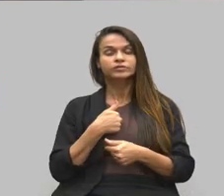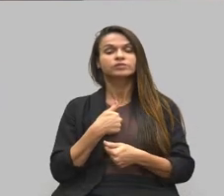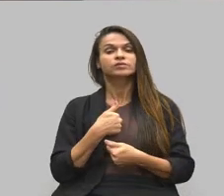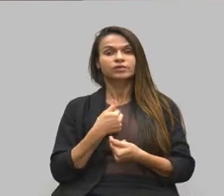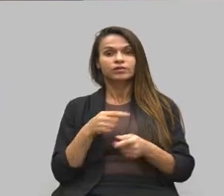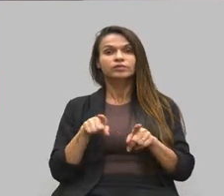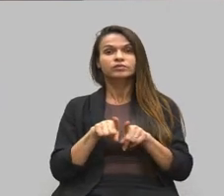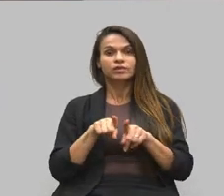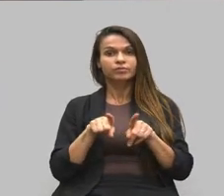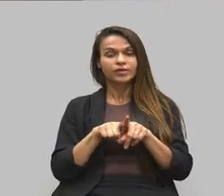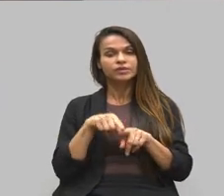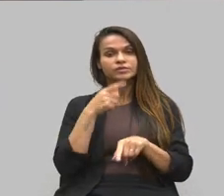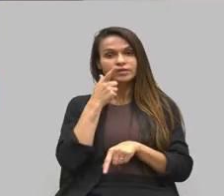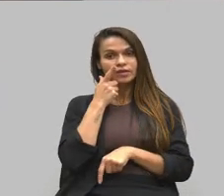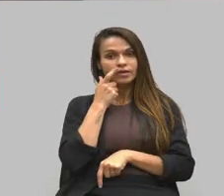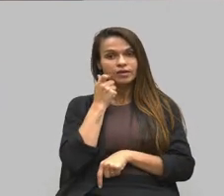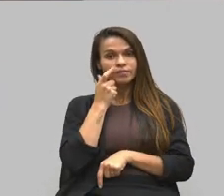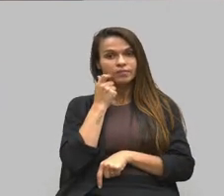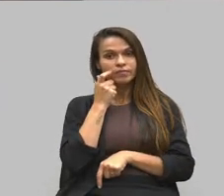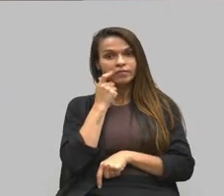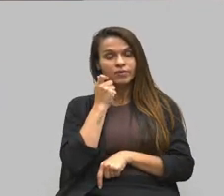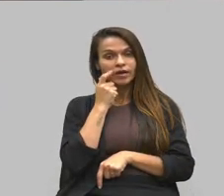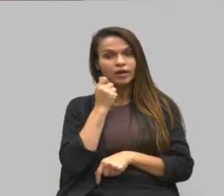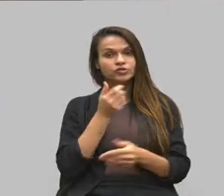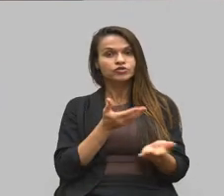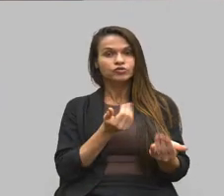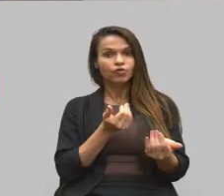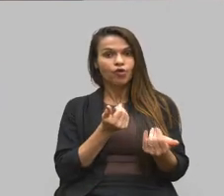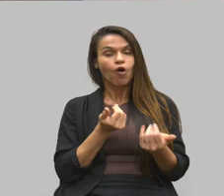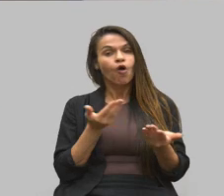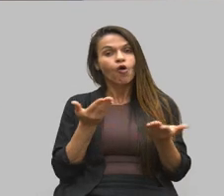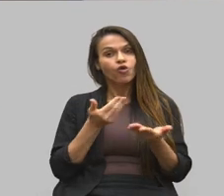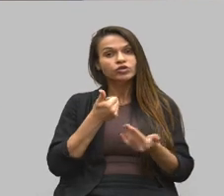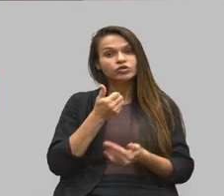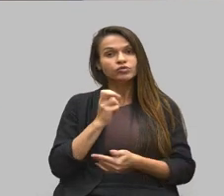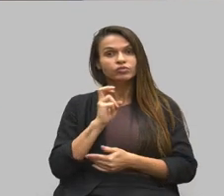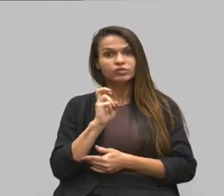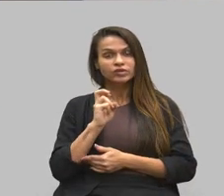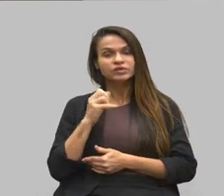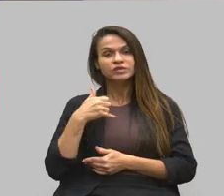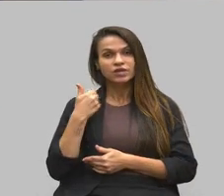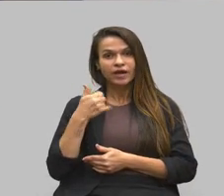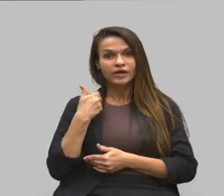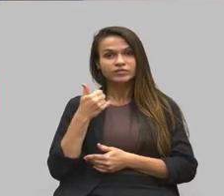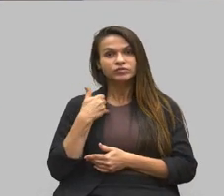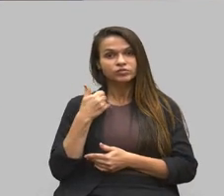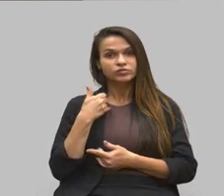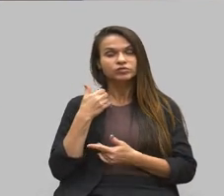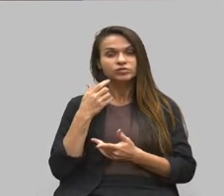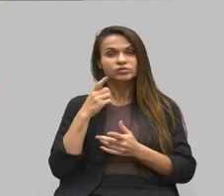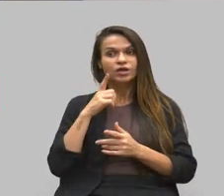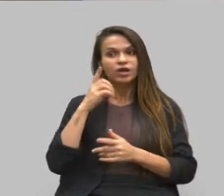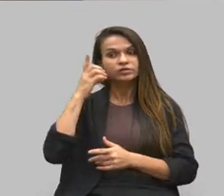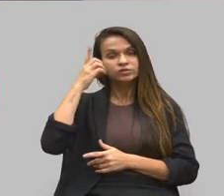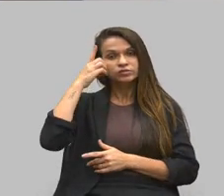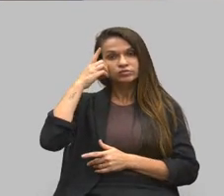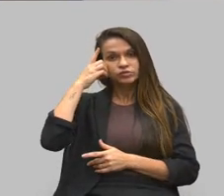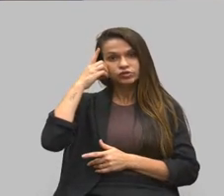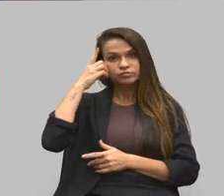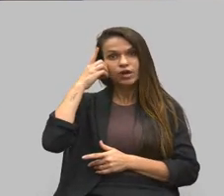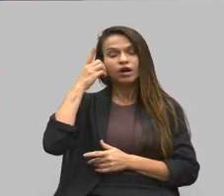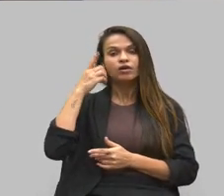ser pai de um jovem hoje com 15 anos com síndrome de down que tem também as